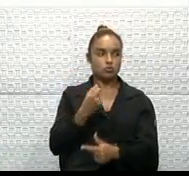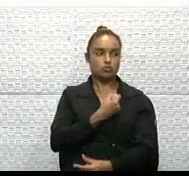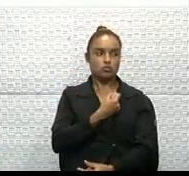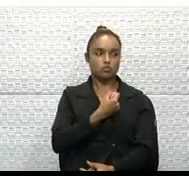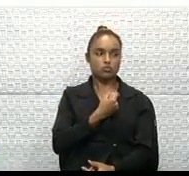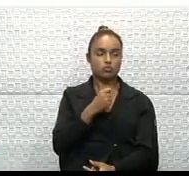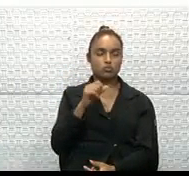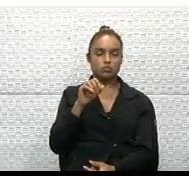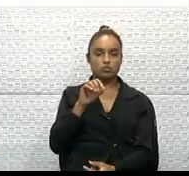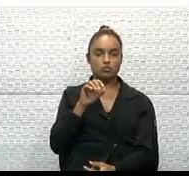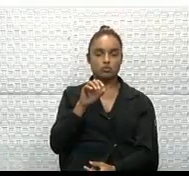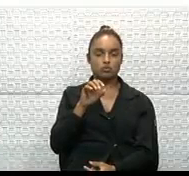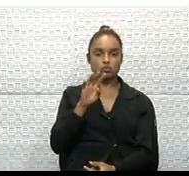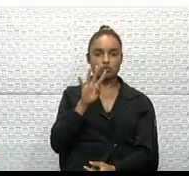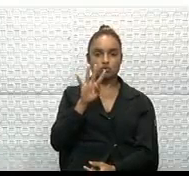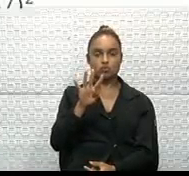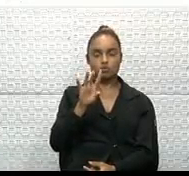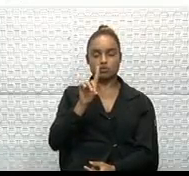4 dados.